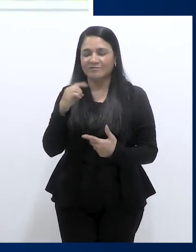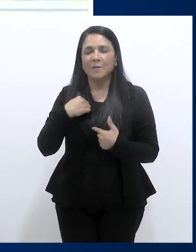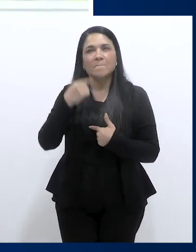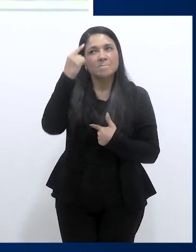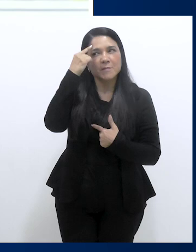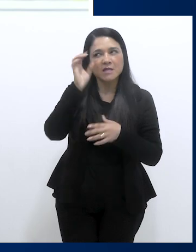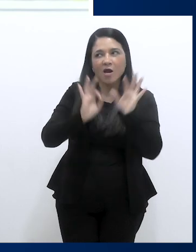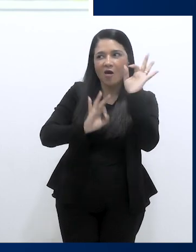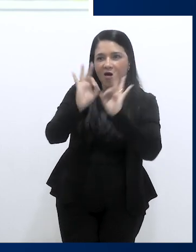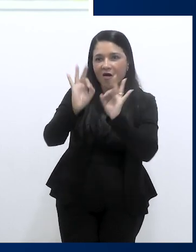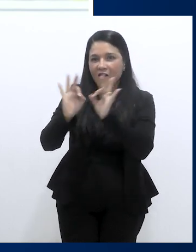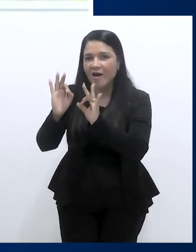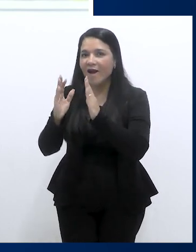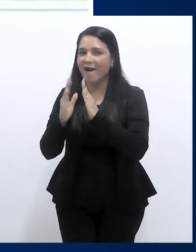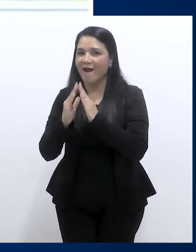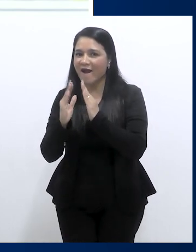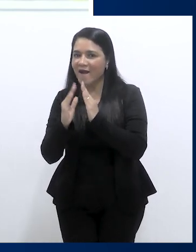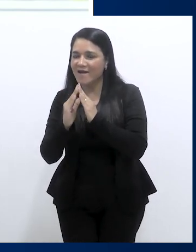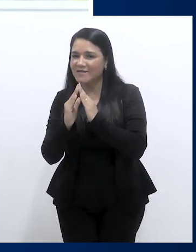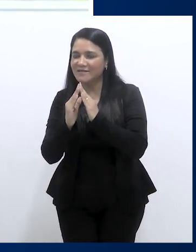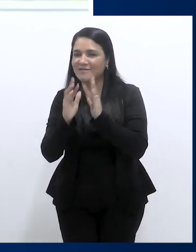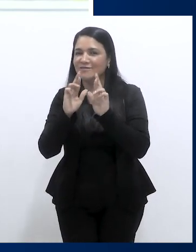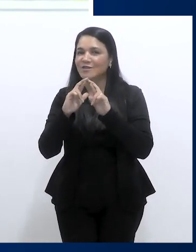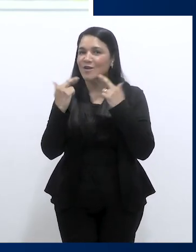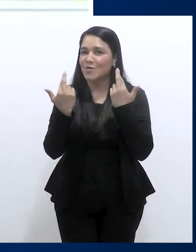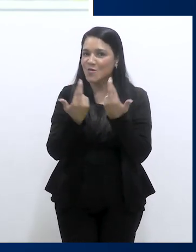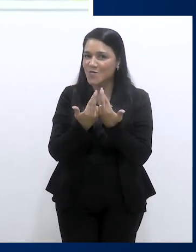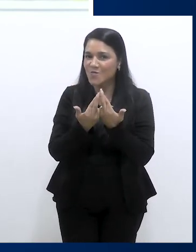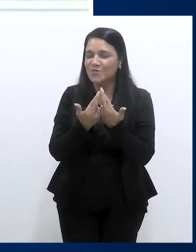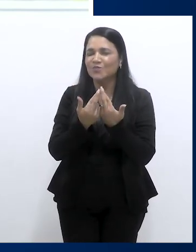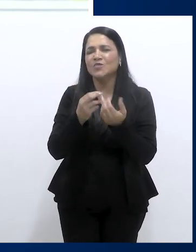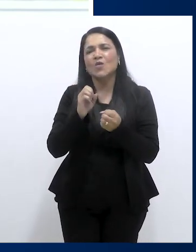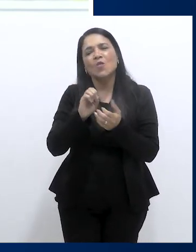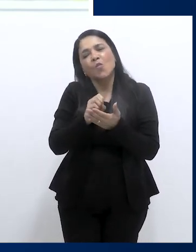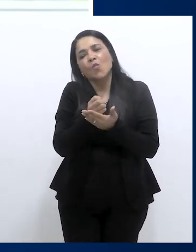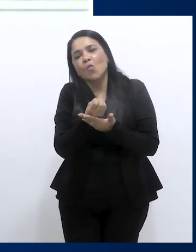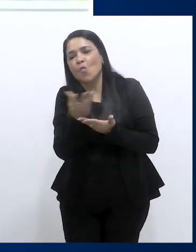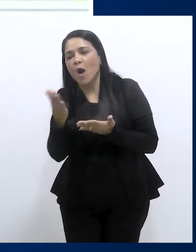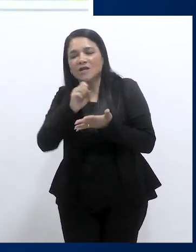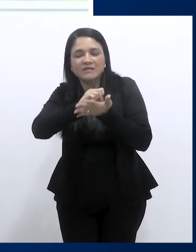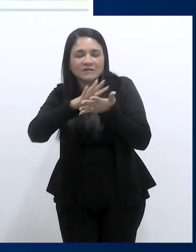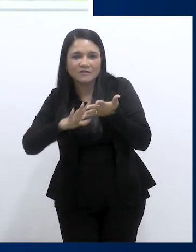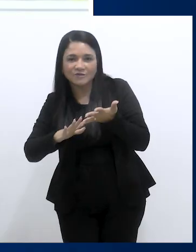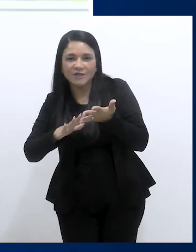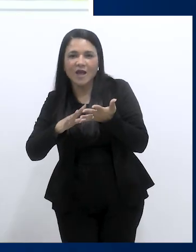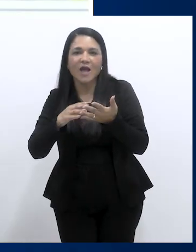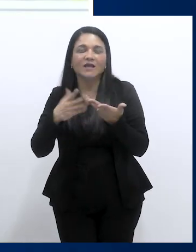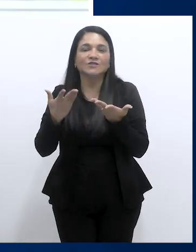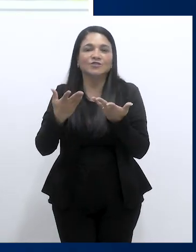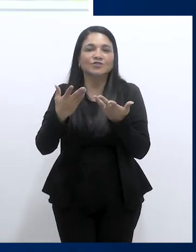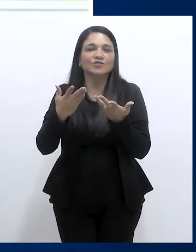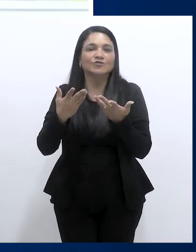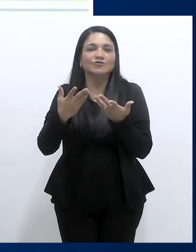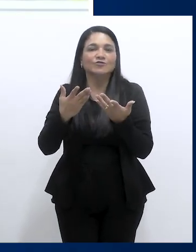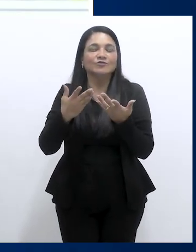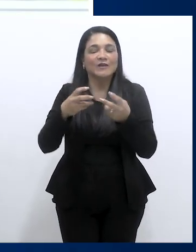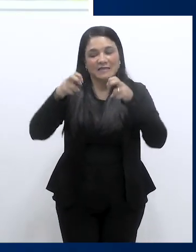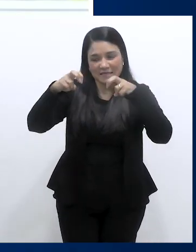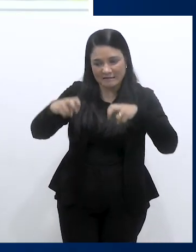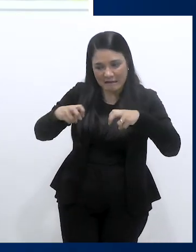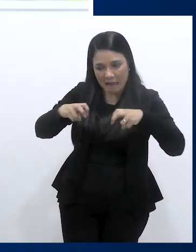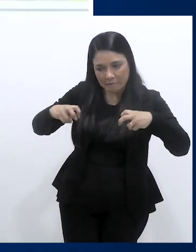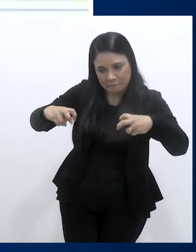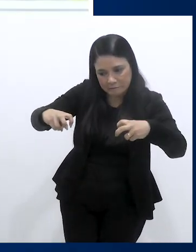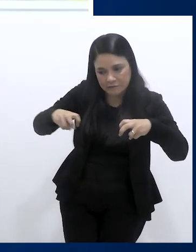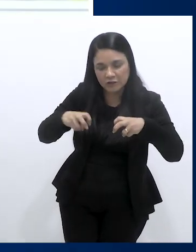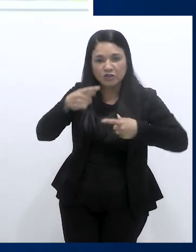como fazer a decoração, que tipo de atividades que vai ser legal, se a gente só vai